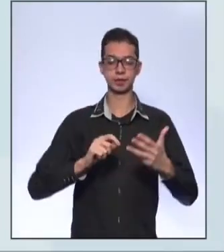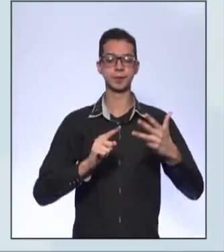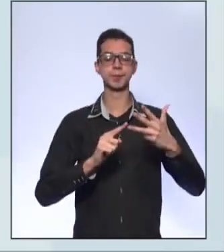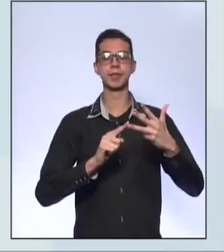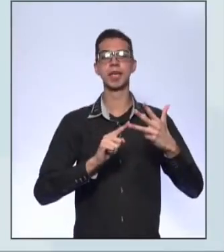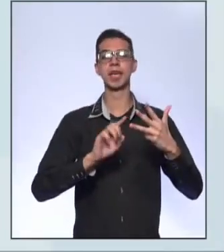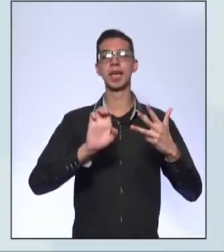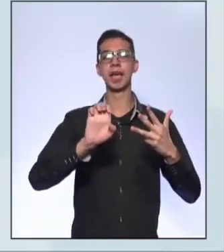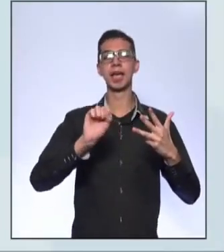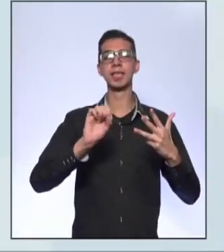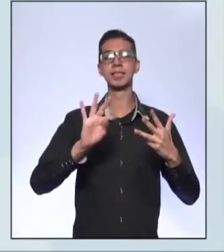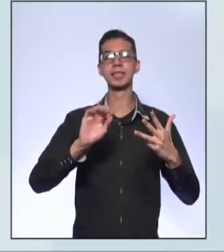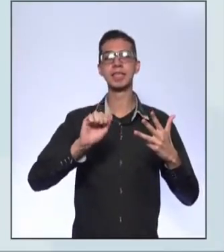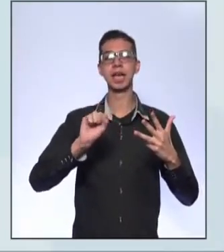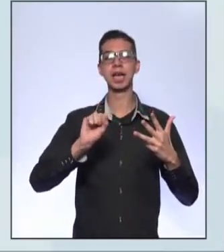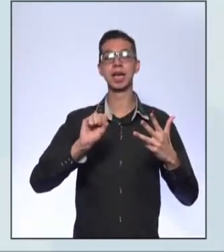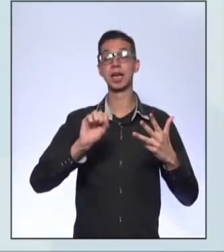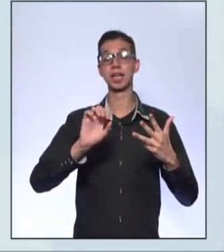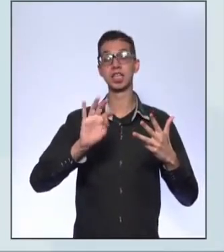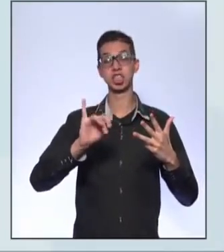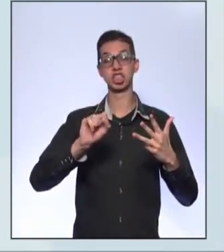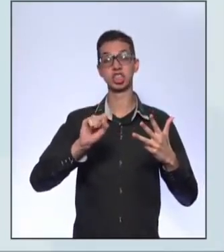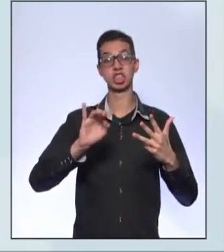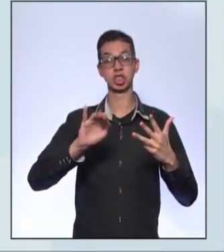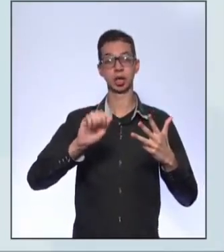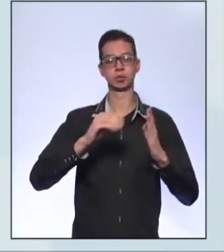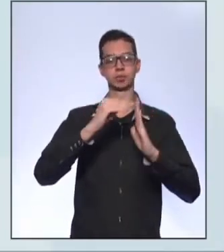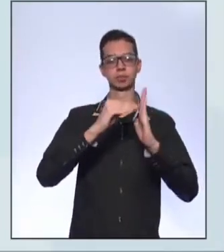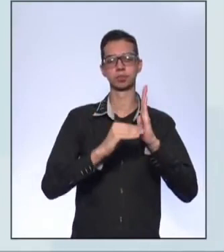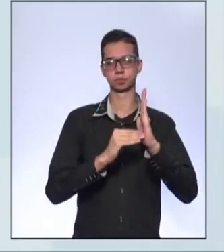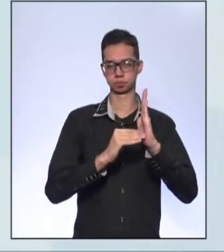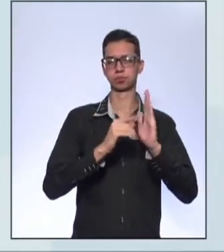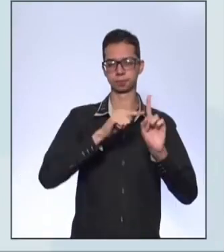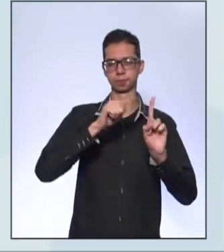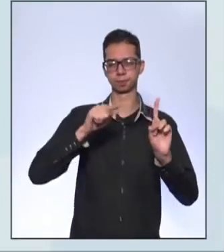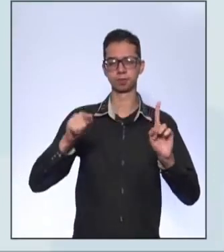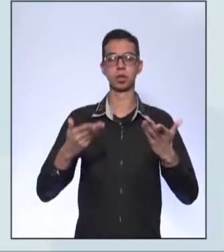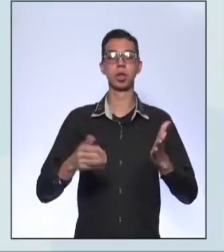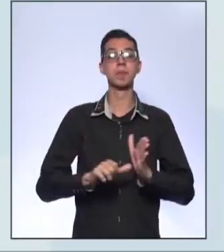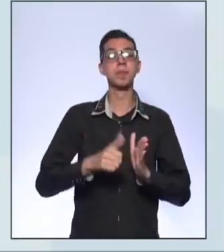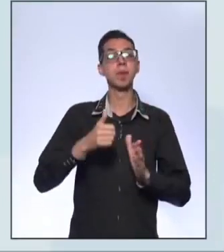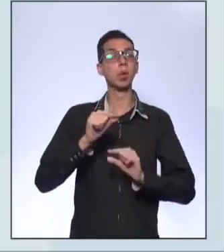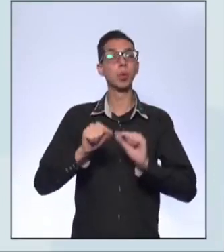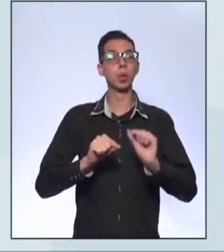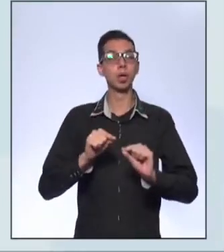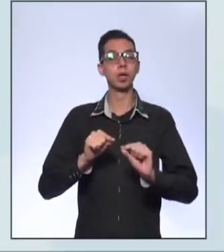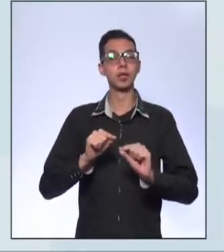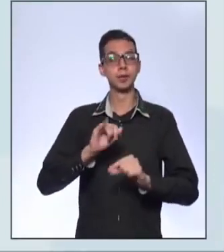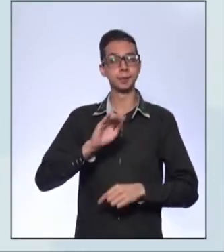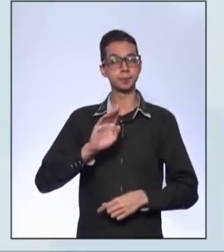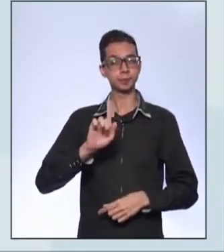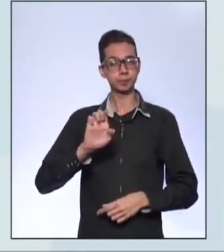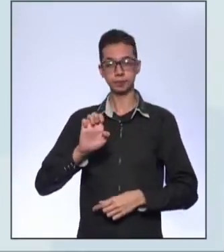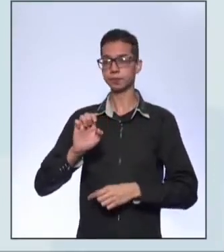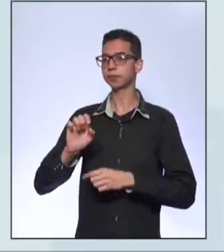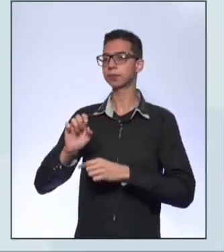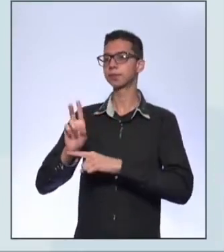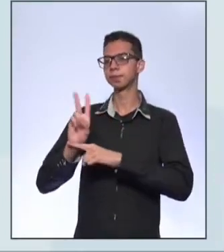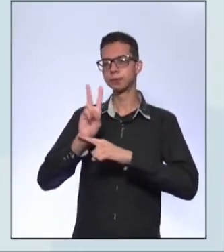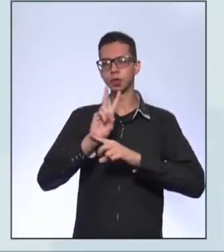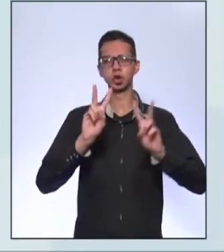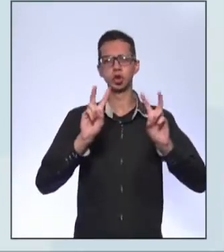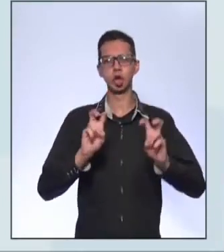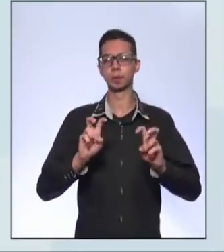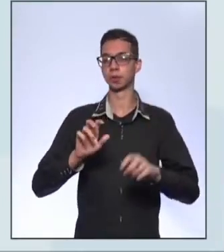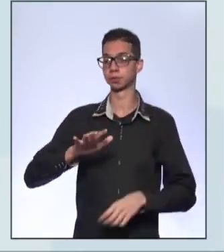então ele tem lá alguns critérios o primeiro dele a função de gestão do território então uma cidade que tem uma função